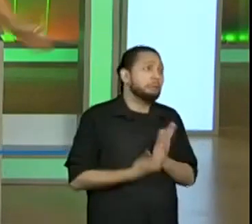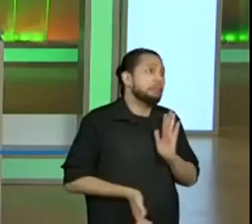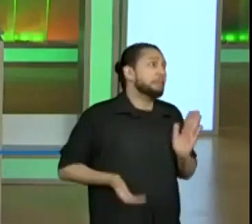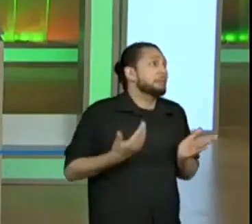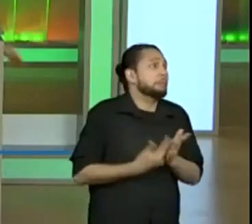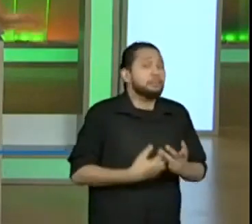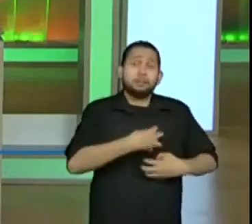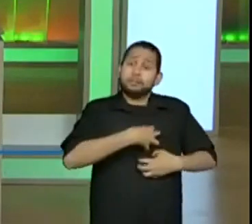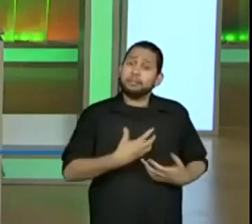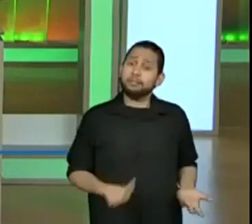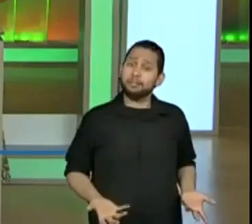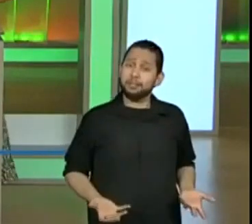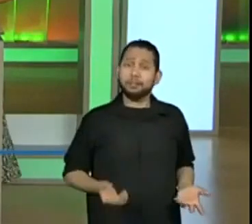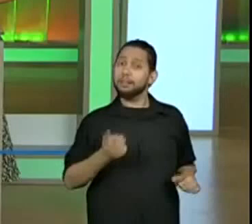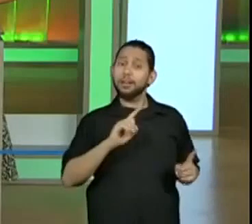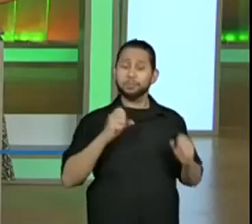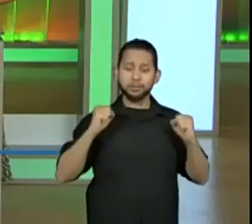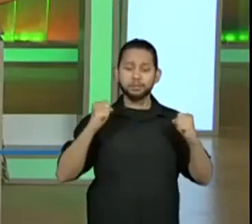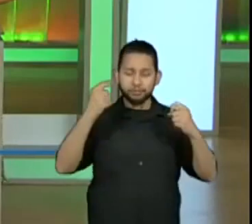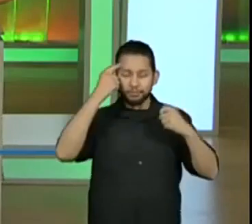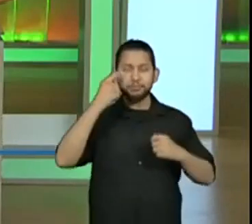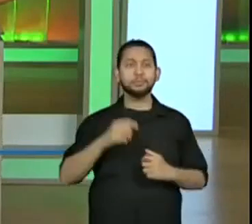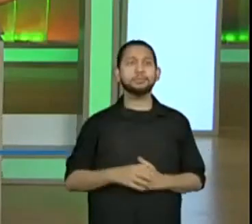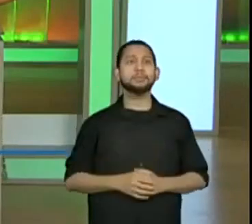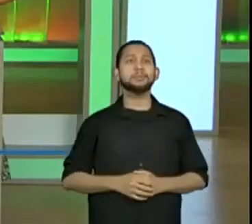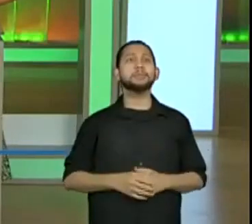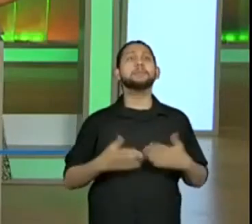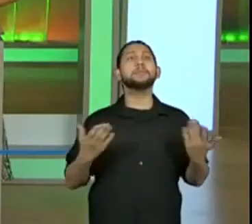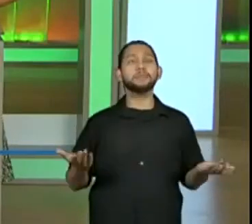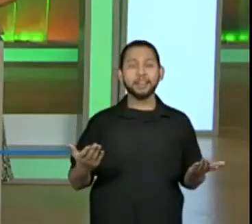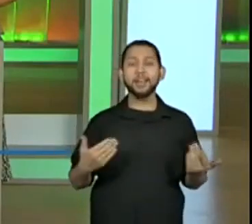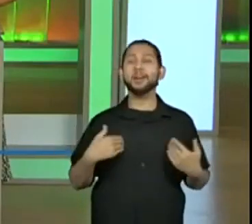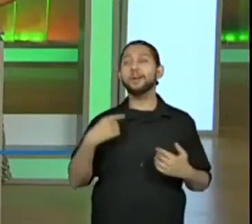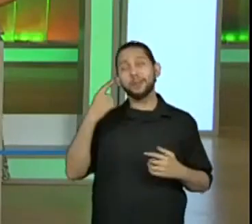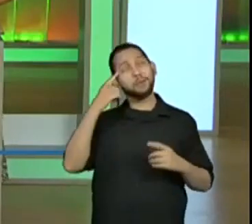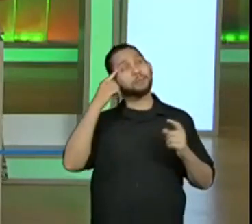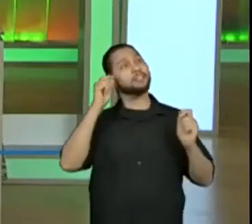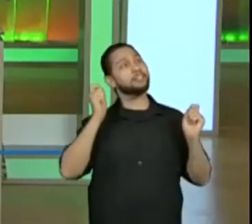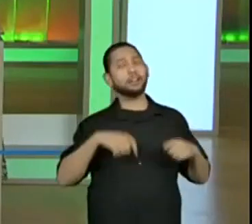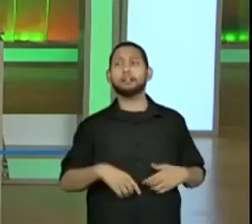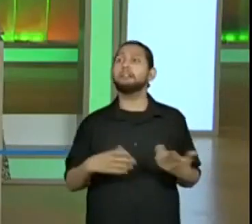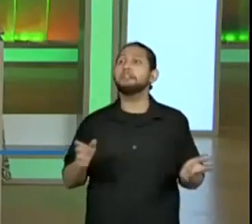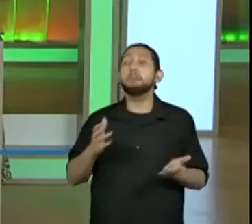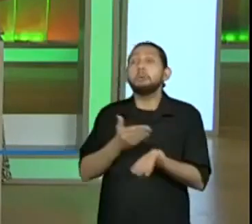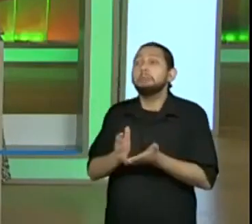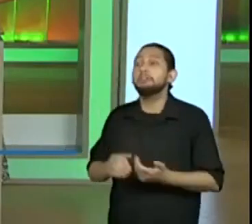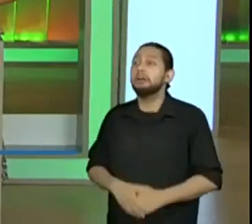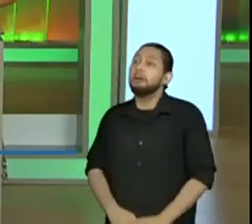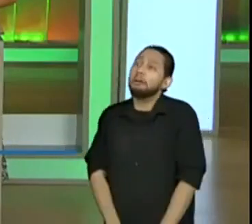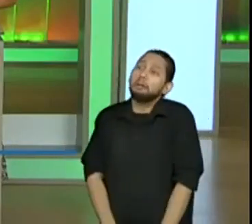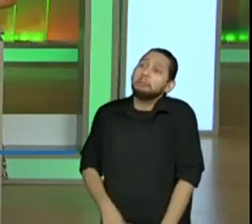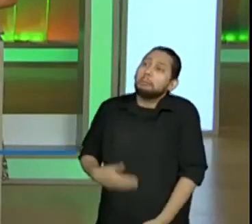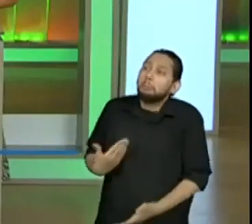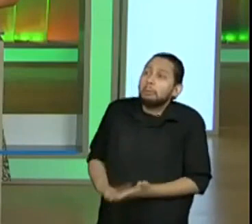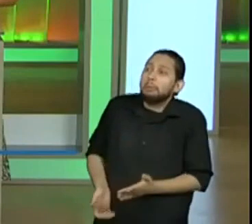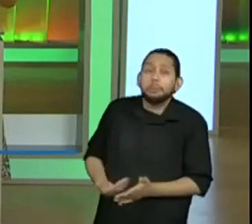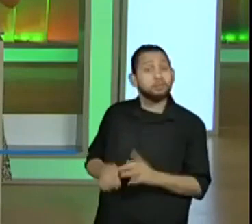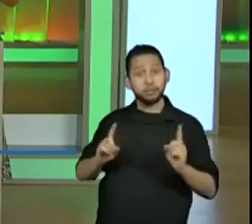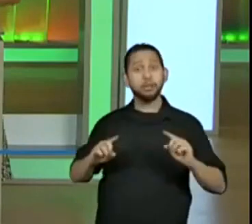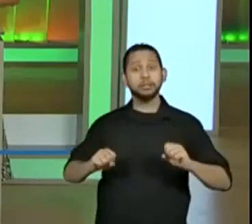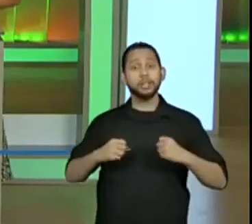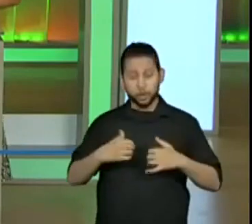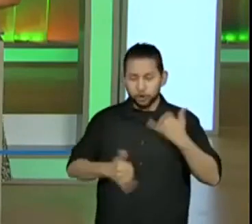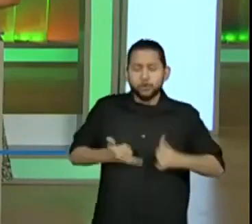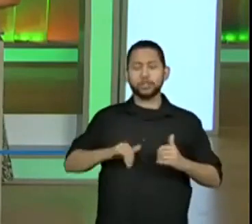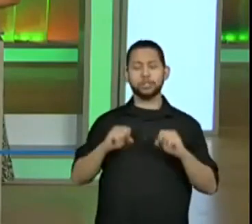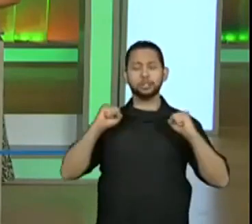Pelo amor de Deus! Eu venho com esperanças. Não, eu sempre não, venho com esperanças. Não. Você já começou falando. Vai, agora vai, agora